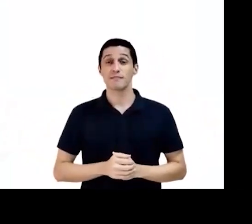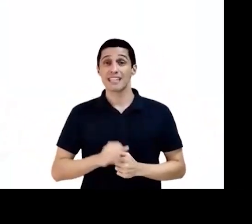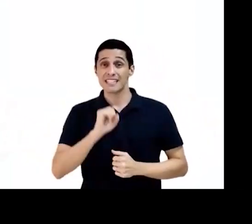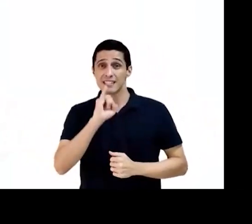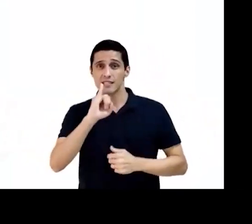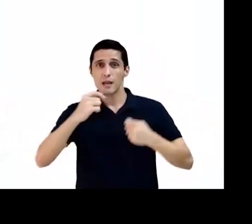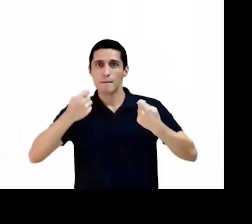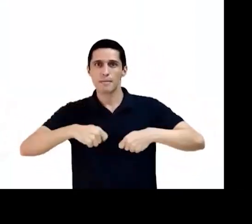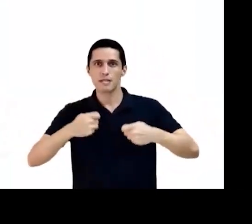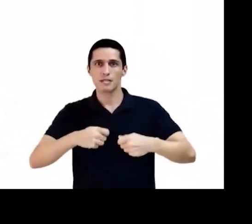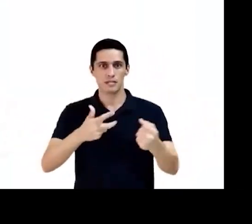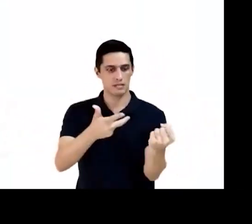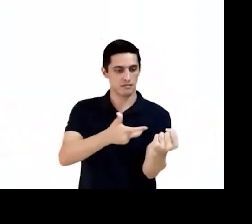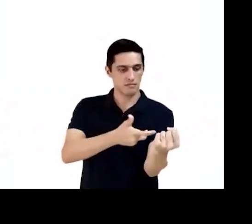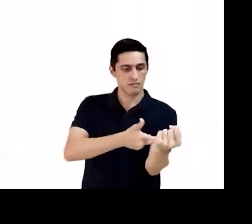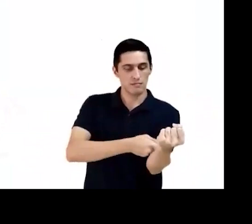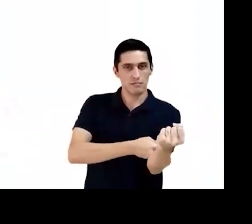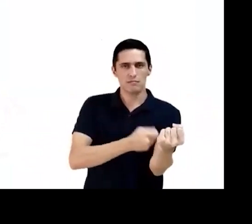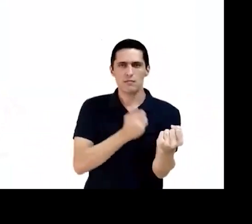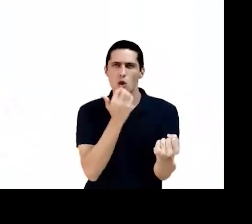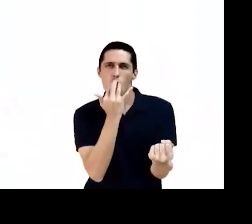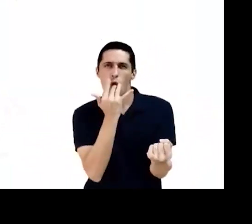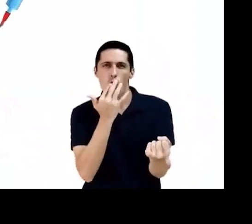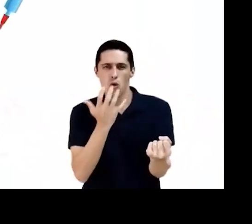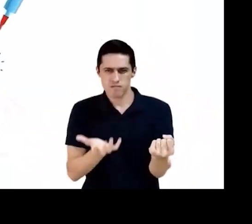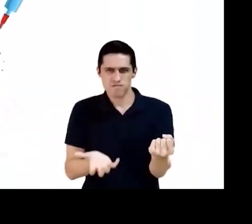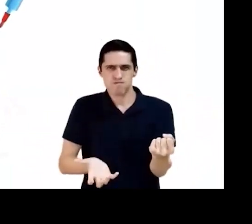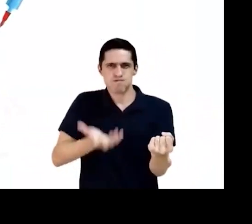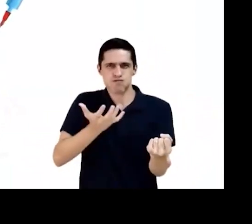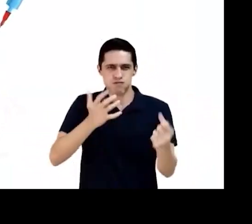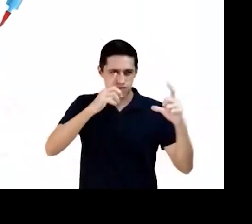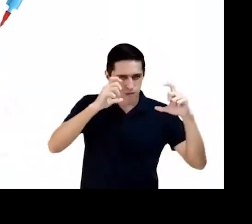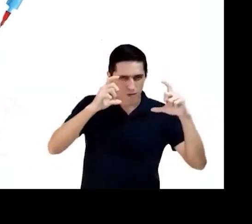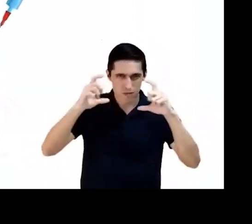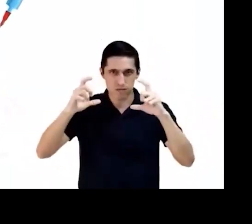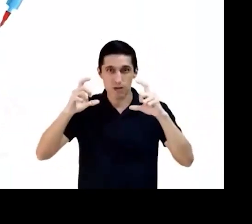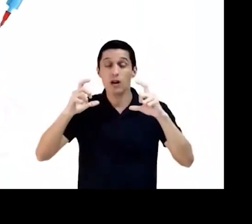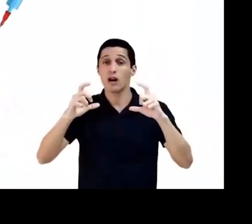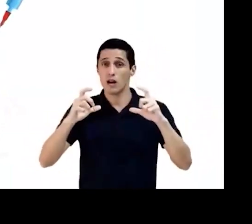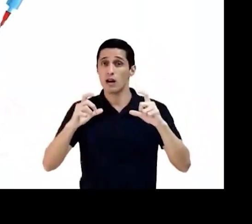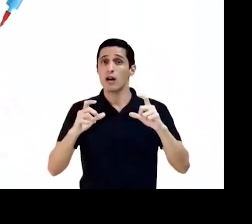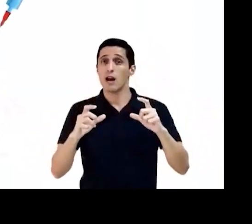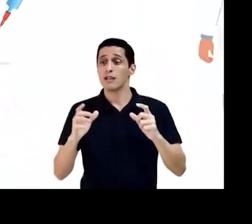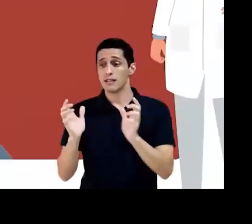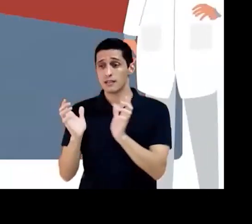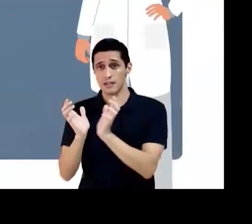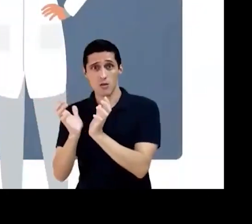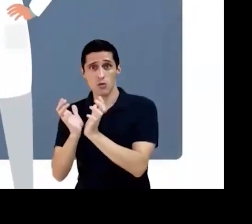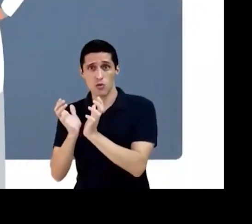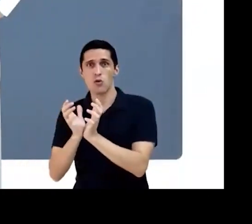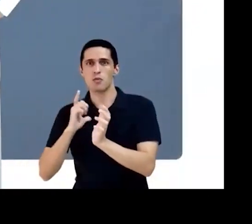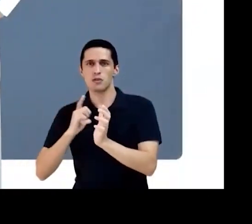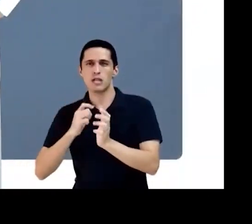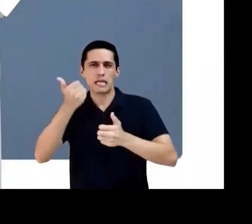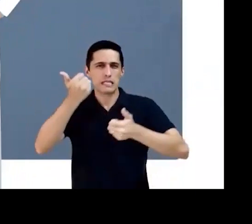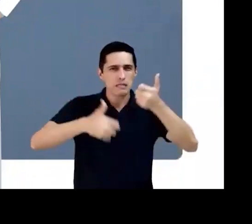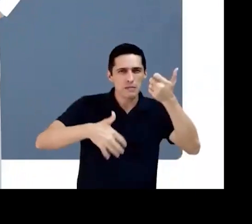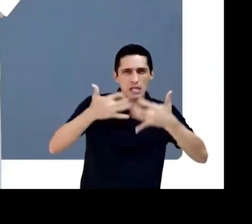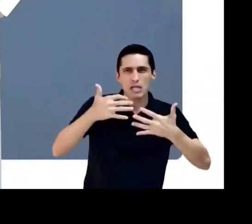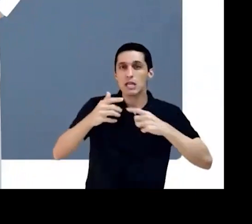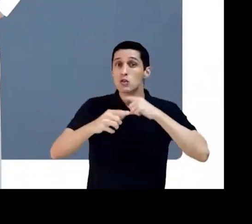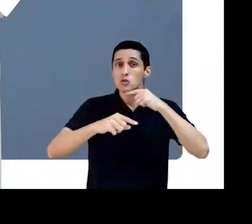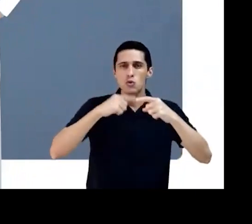se entenda que seja necessário administrar contraste para melhor visualização do exame, uma equipe estará preparada para